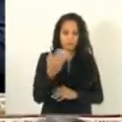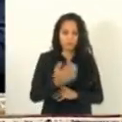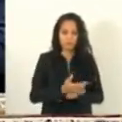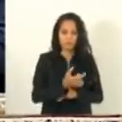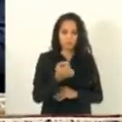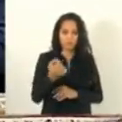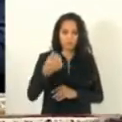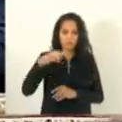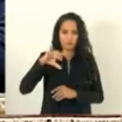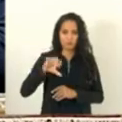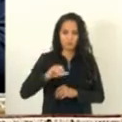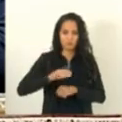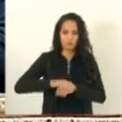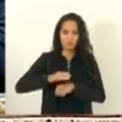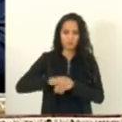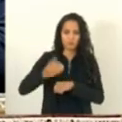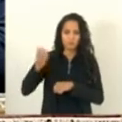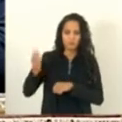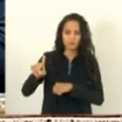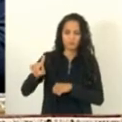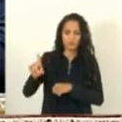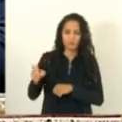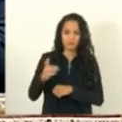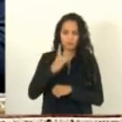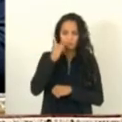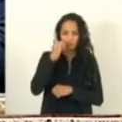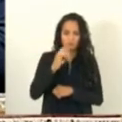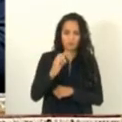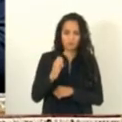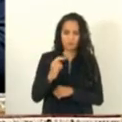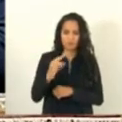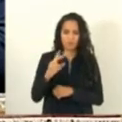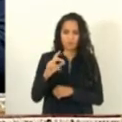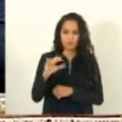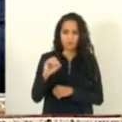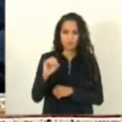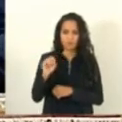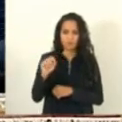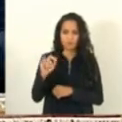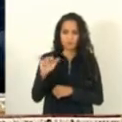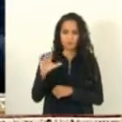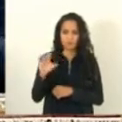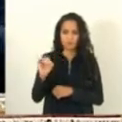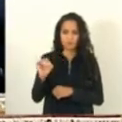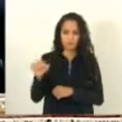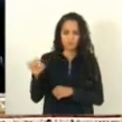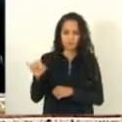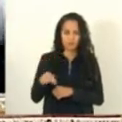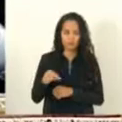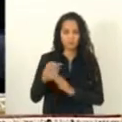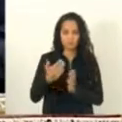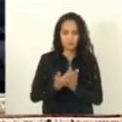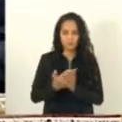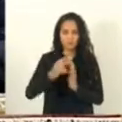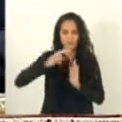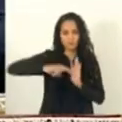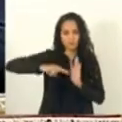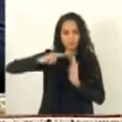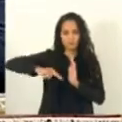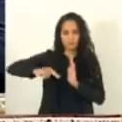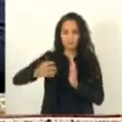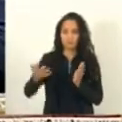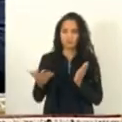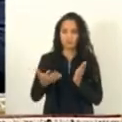83/2019, de autoria do ex-deputado Euclério Sampaio. Passo a relatar.